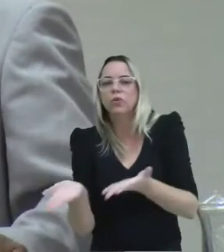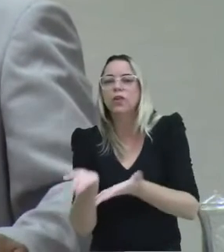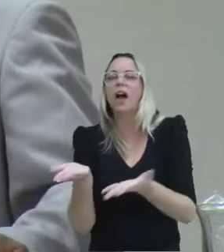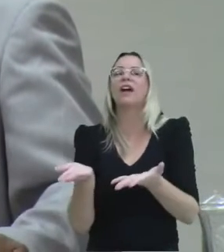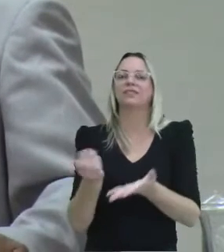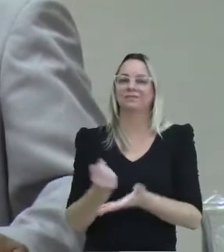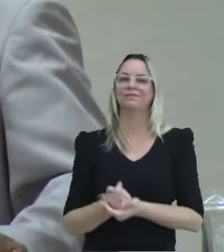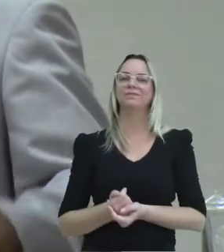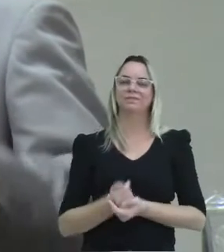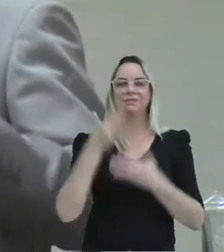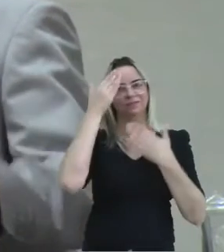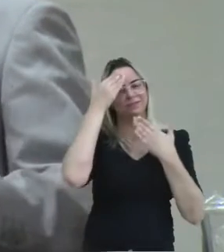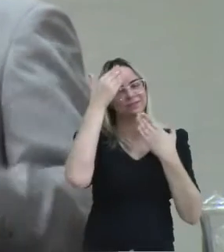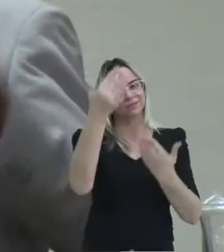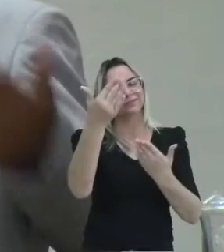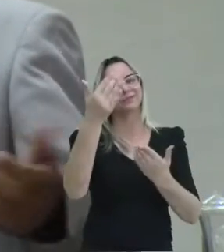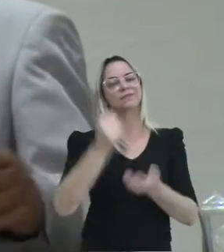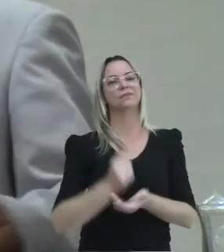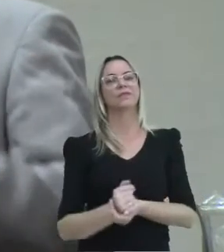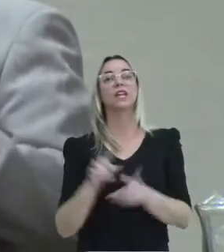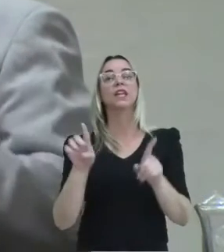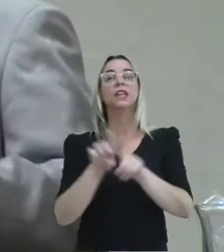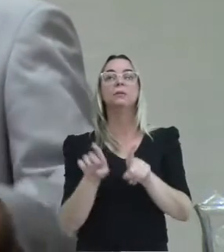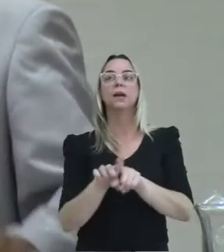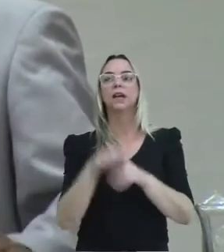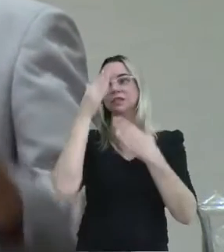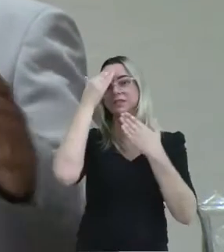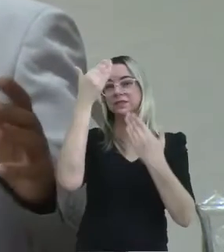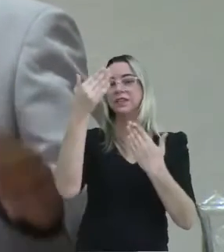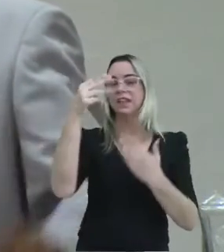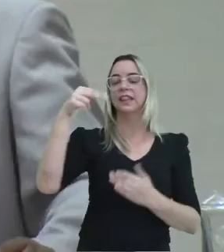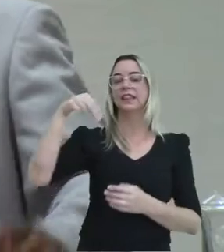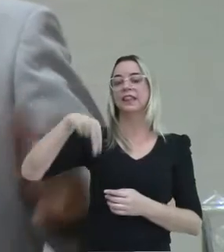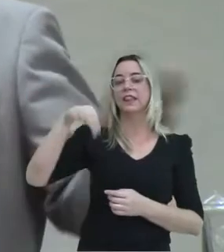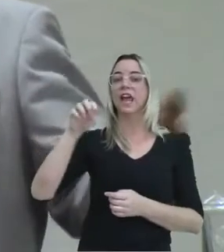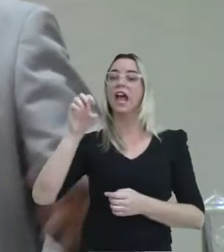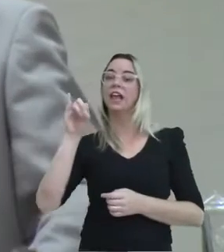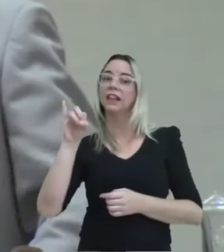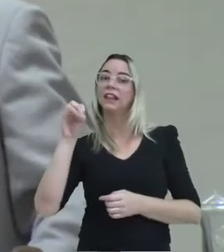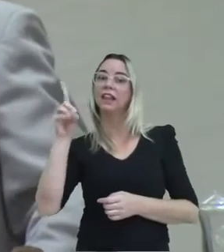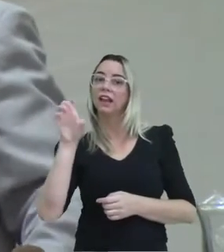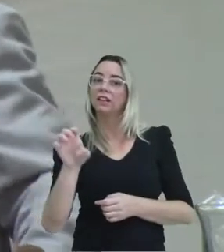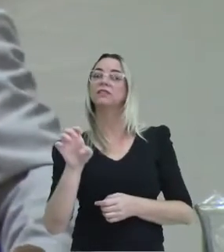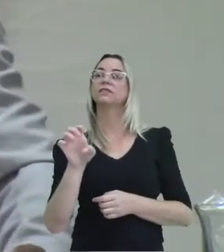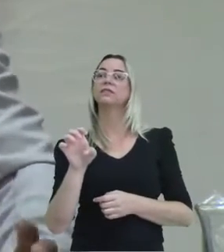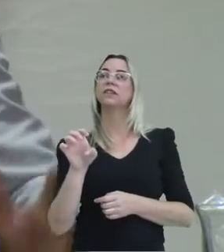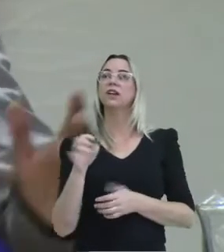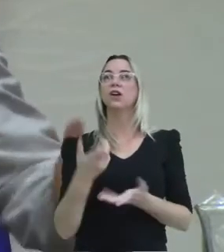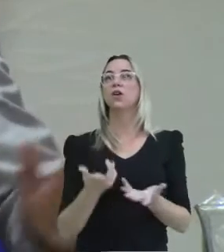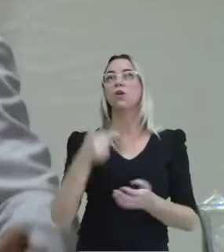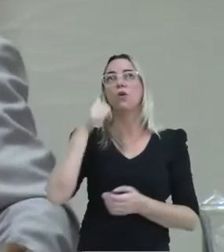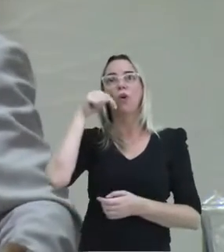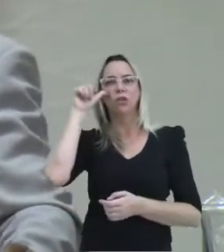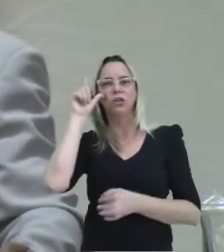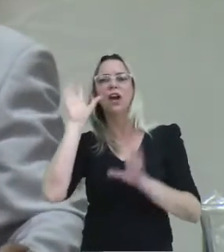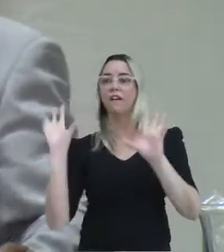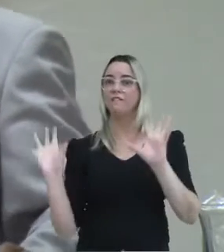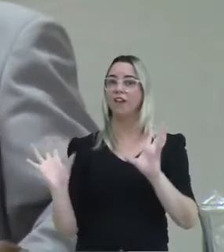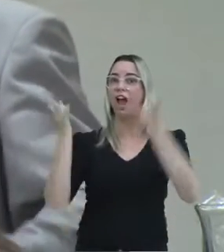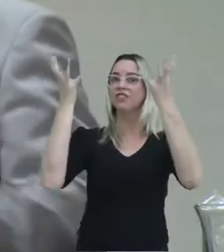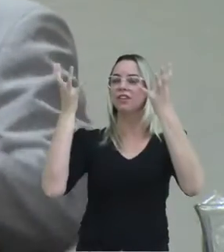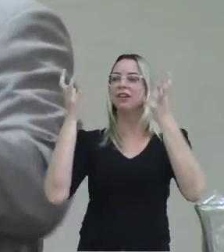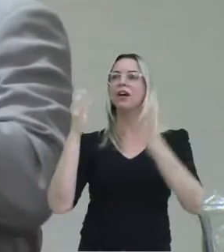também a nossa amiga Neide, Bruno Braga, todos vocês que fizeram presente ontem na festa, o nosso